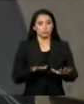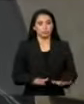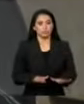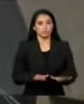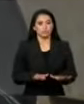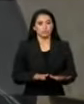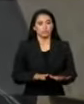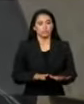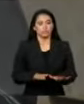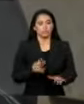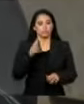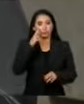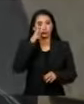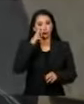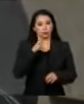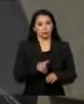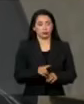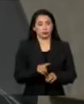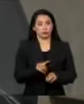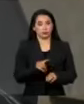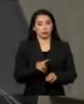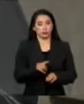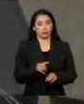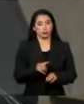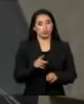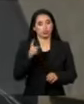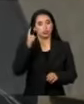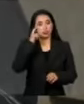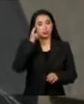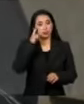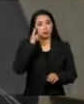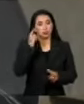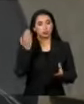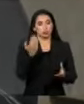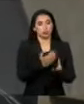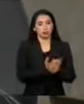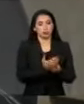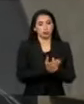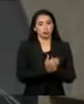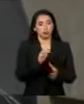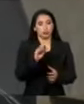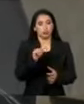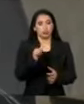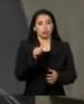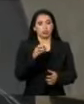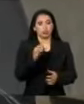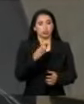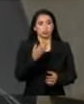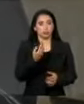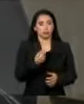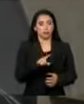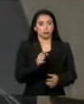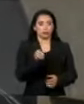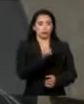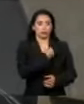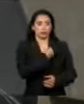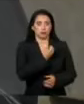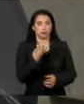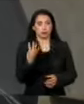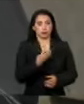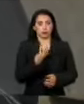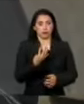mérito, determinando fosse apensado aos processos das ações autuadas sob os números